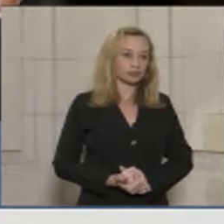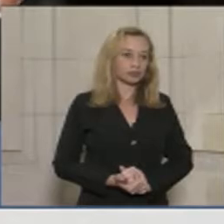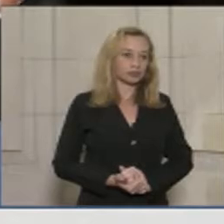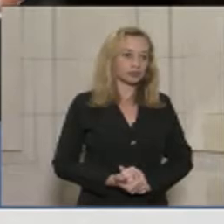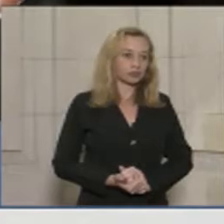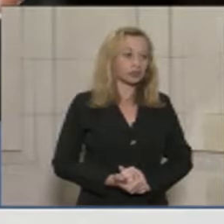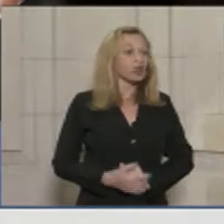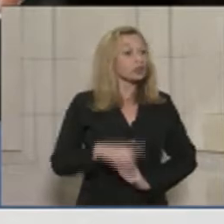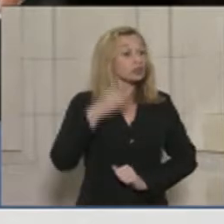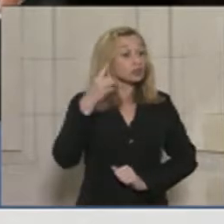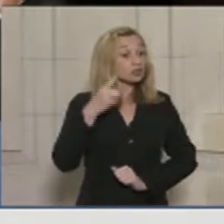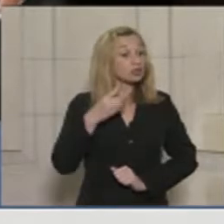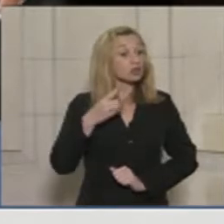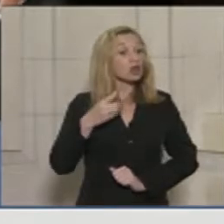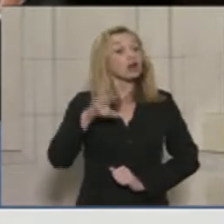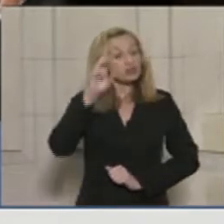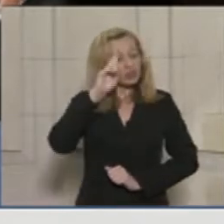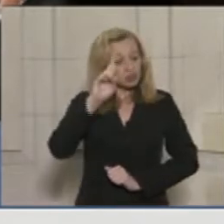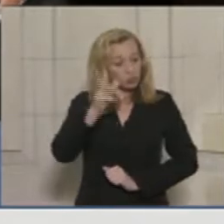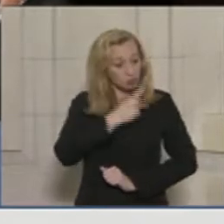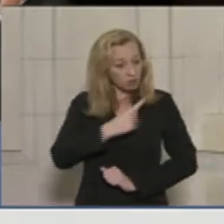Senhor presidente,